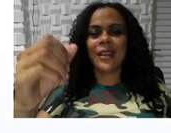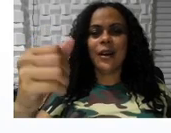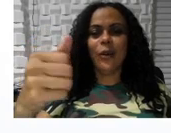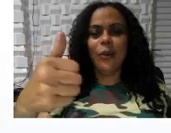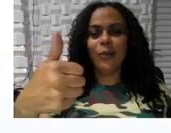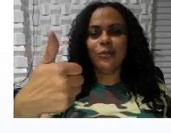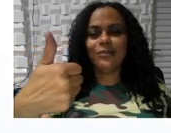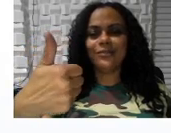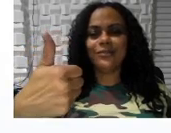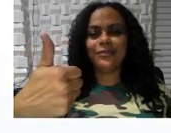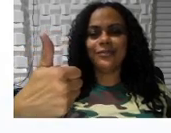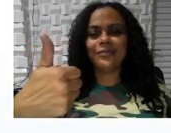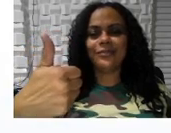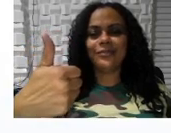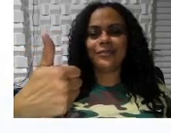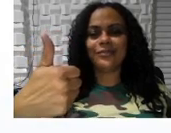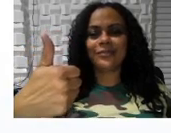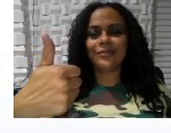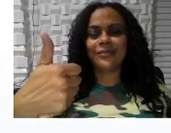1,